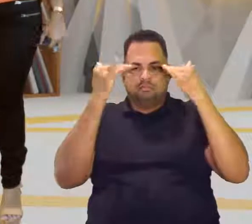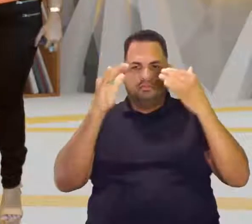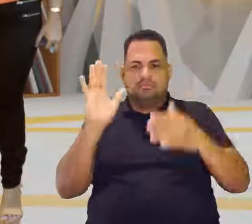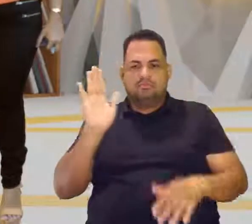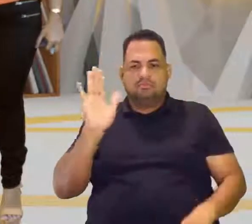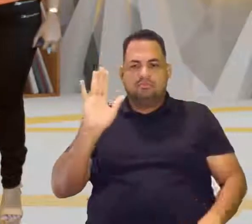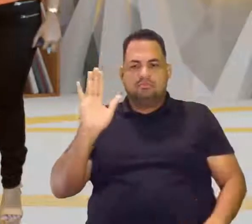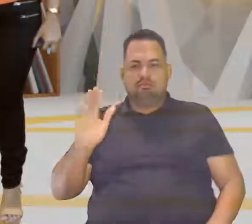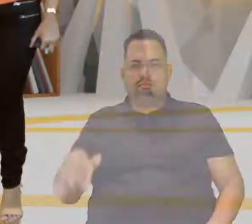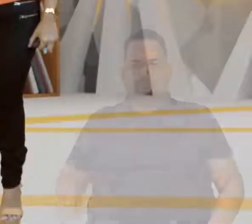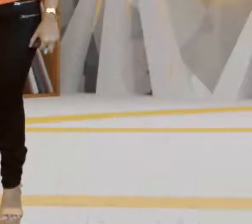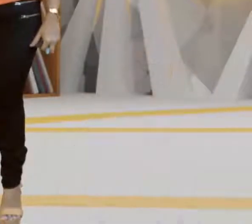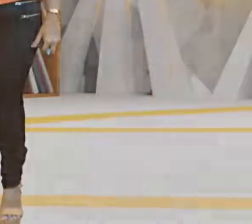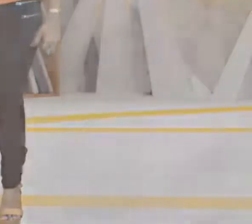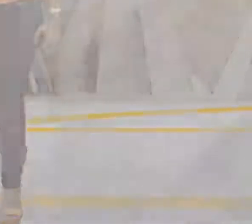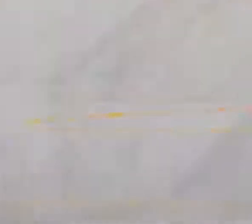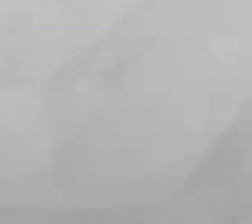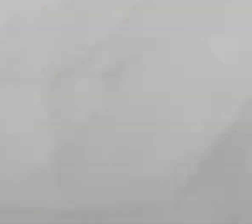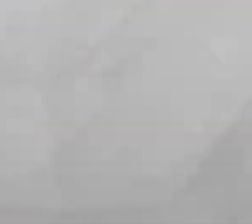tchau tchau